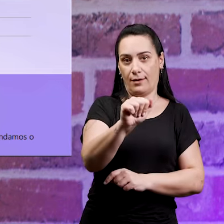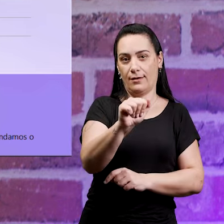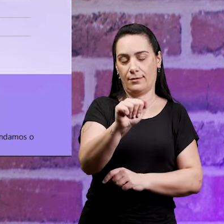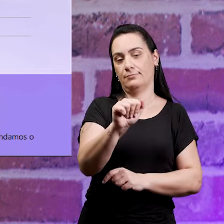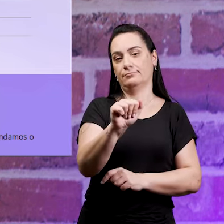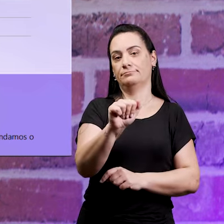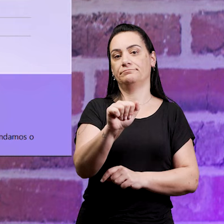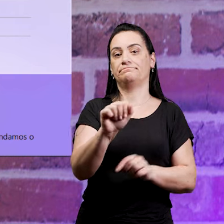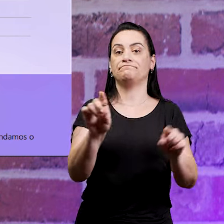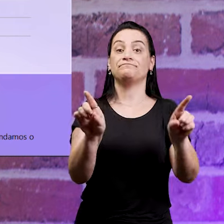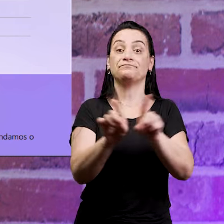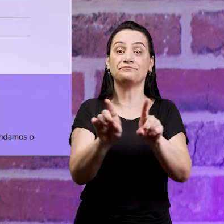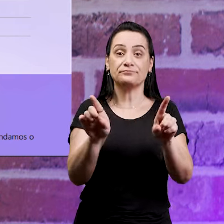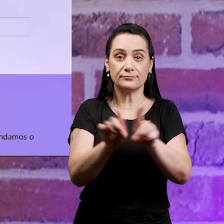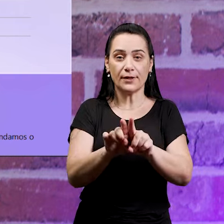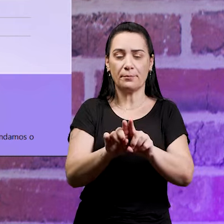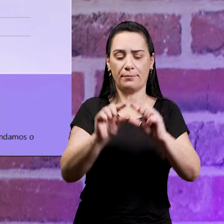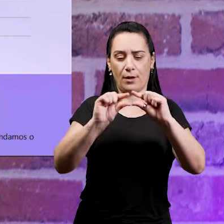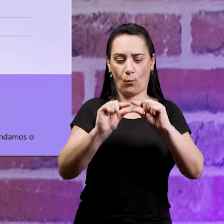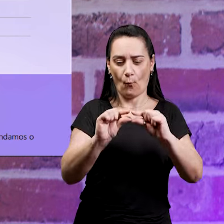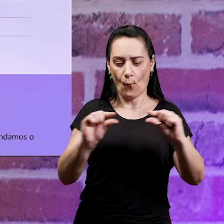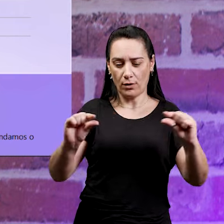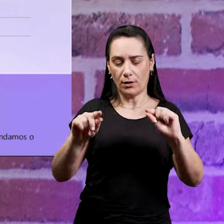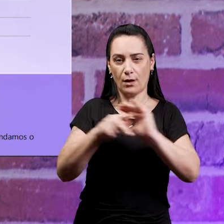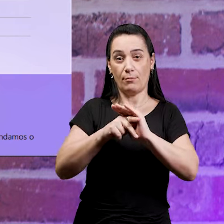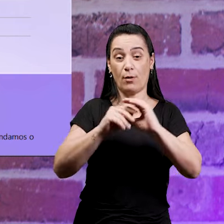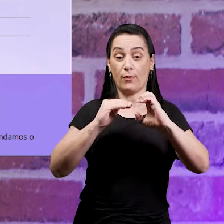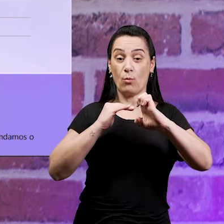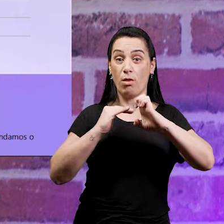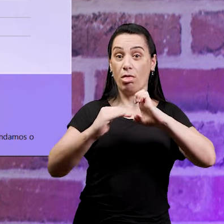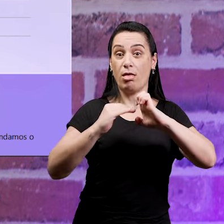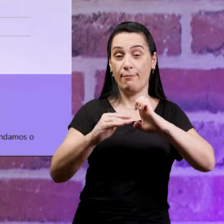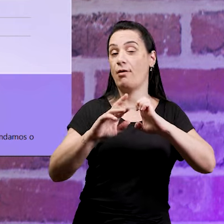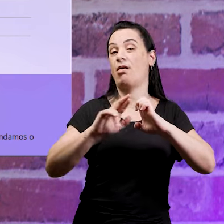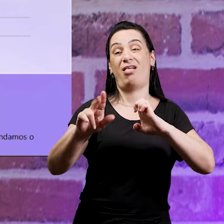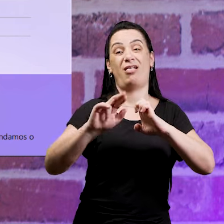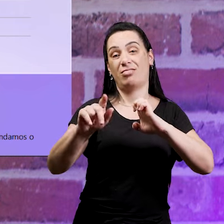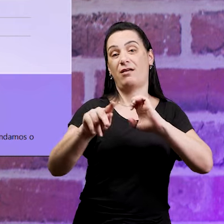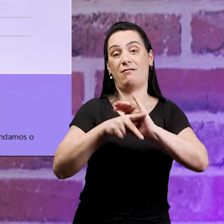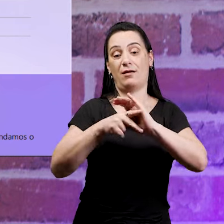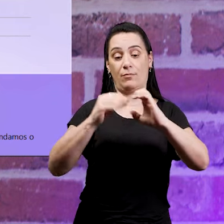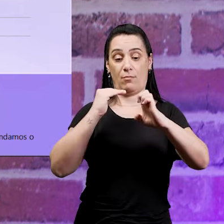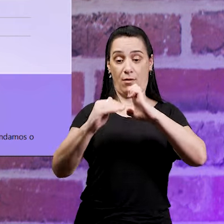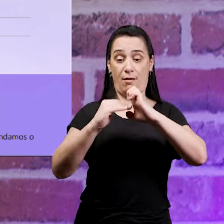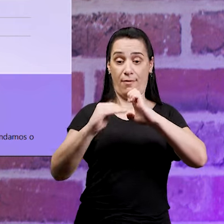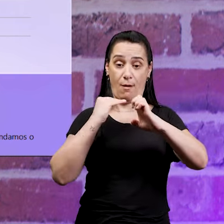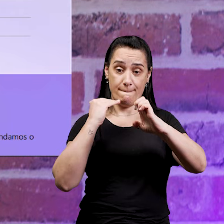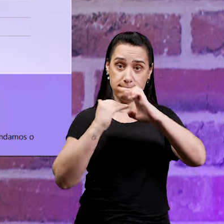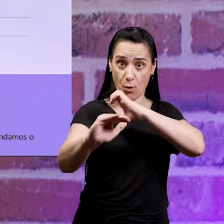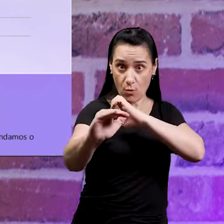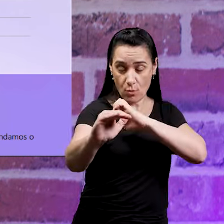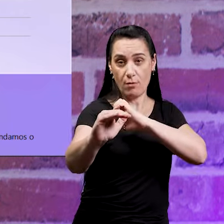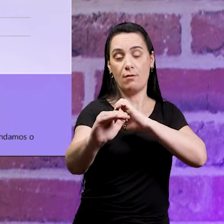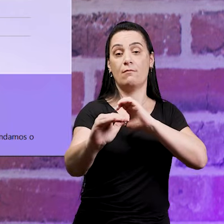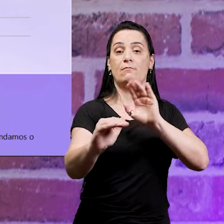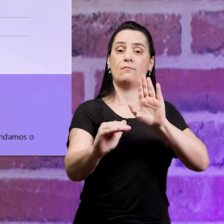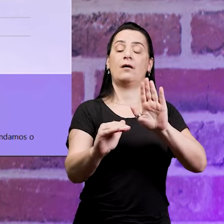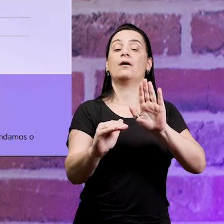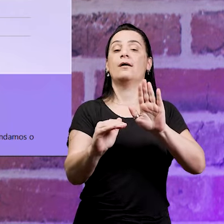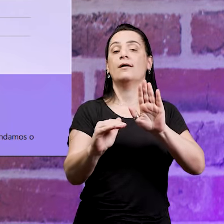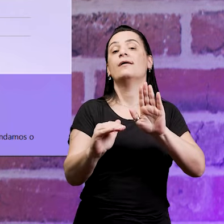categorias. E para fechar aqui, ele tem essa linha chamada e-mail, tá? Pessoal, não quer dizer que ele vai entregar um e-mail para